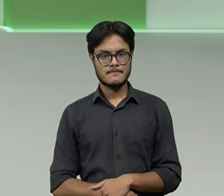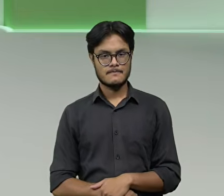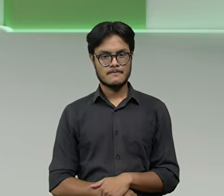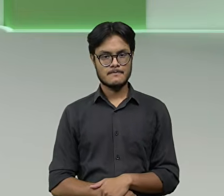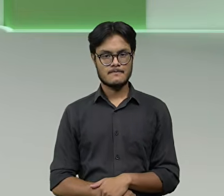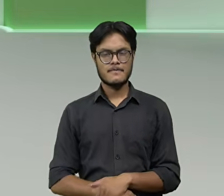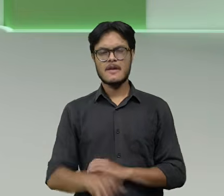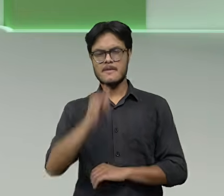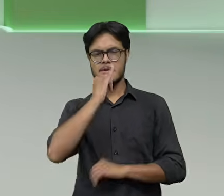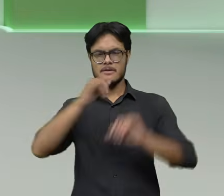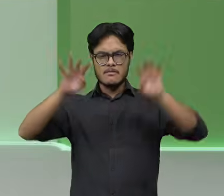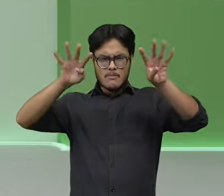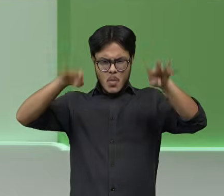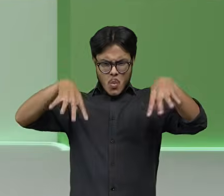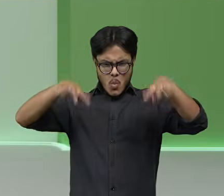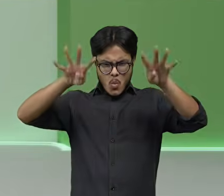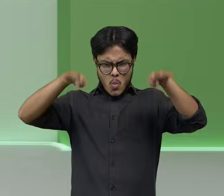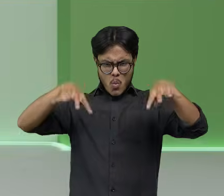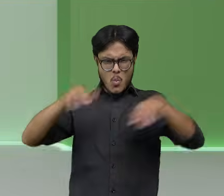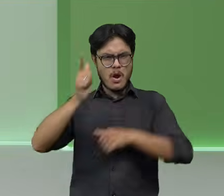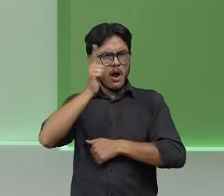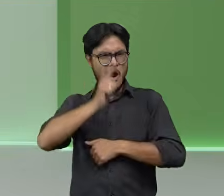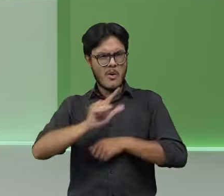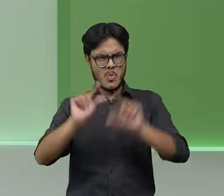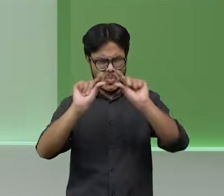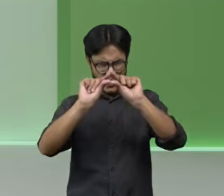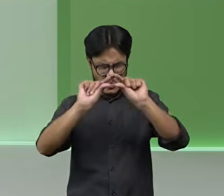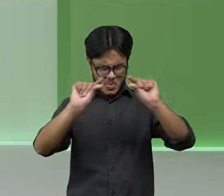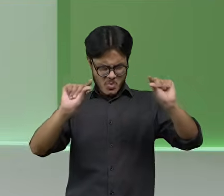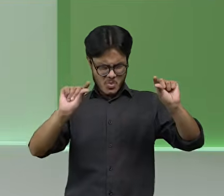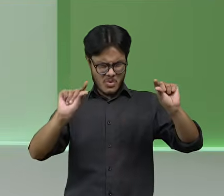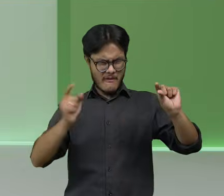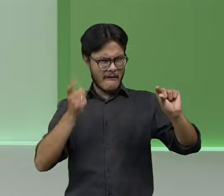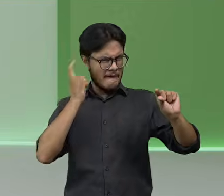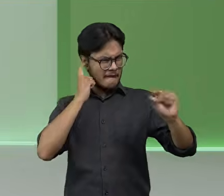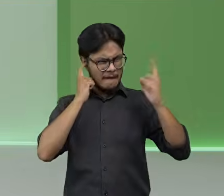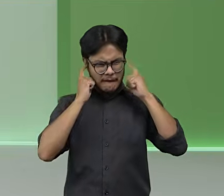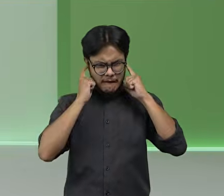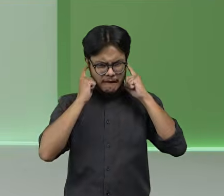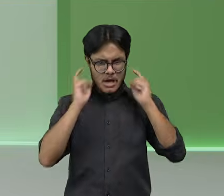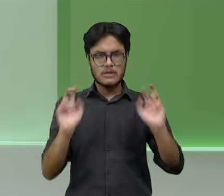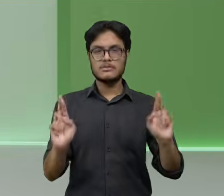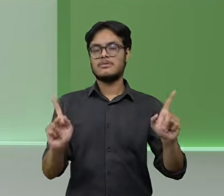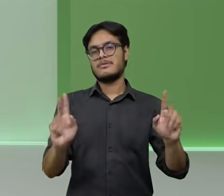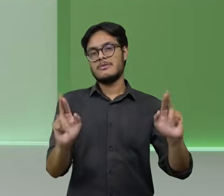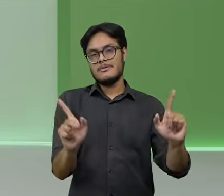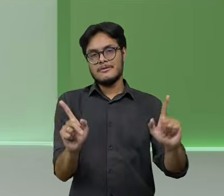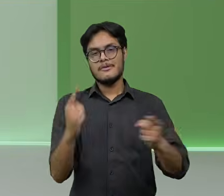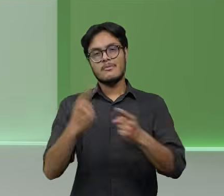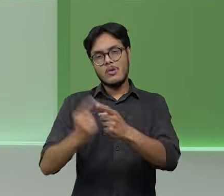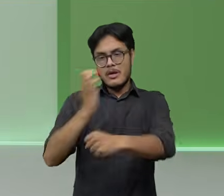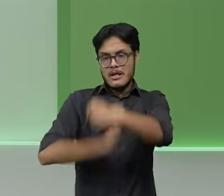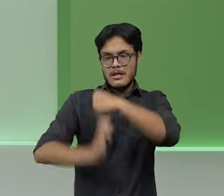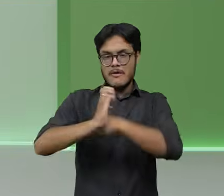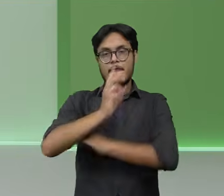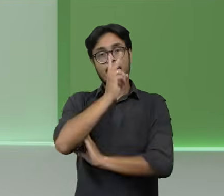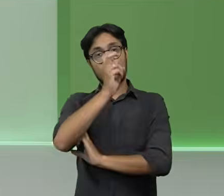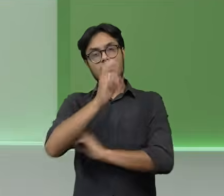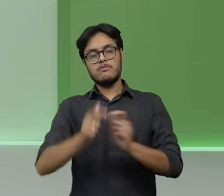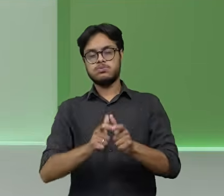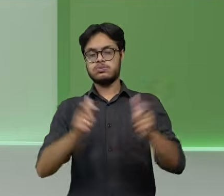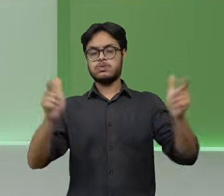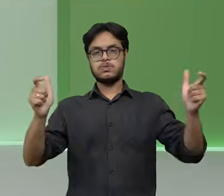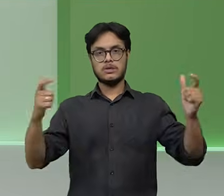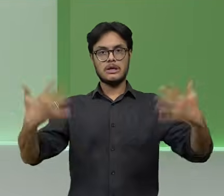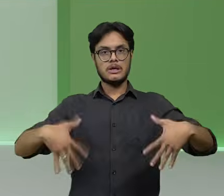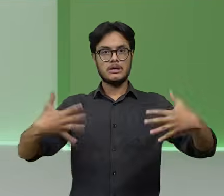um ar-condicionado com um fiozinho de fone de ouvido? Não consegue, porque a quantidade de carga ali é muito grande. Então, eu